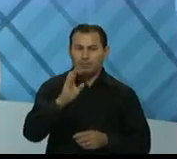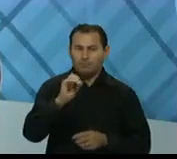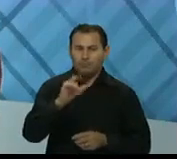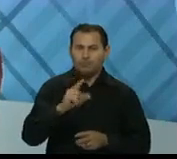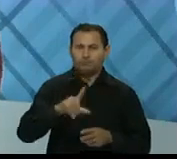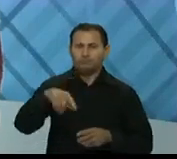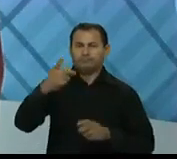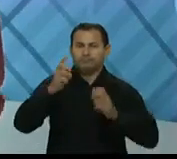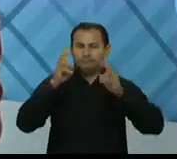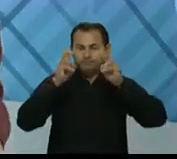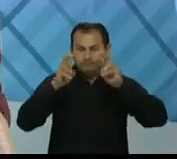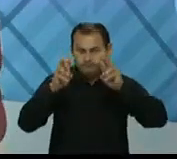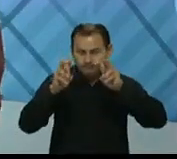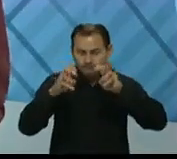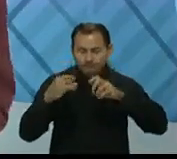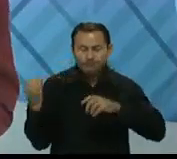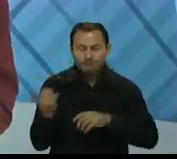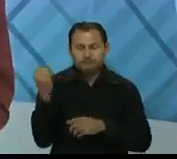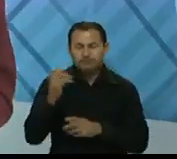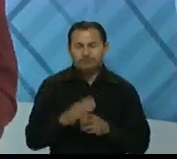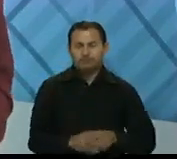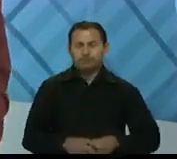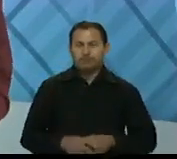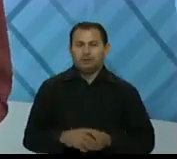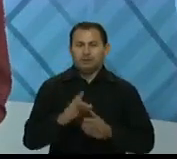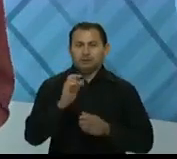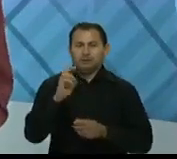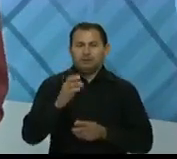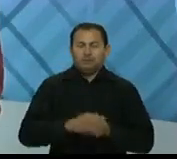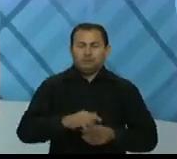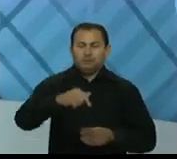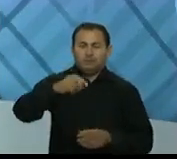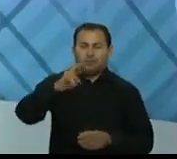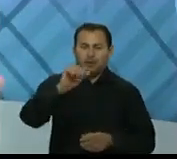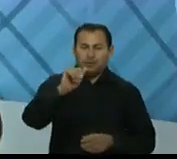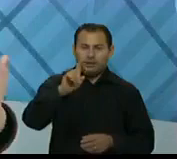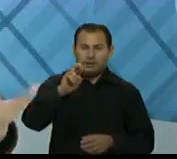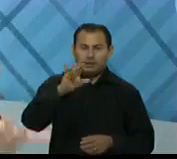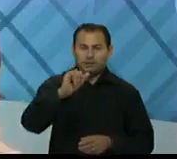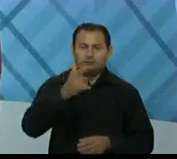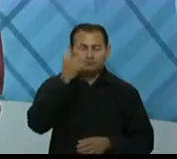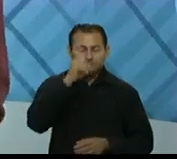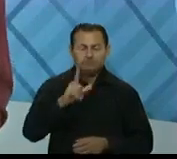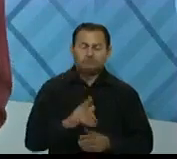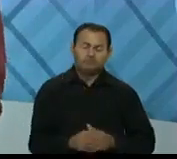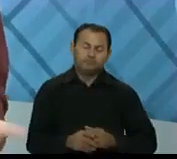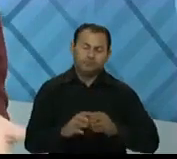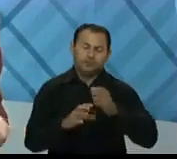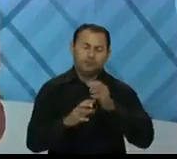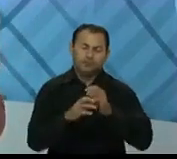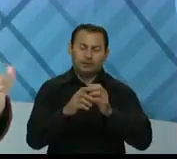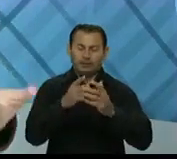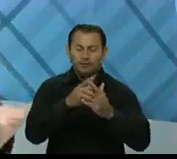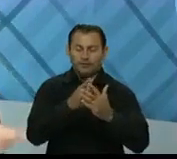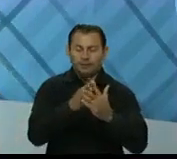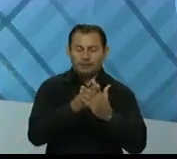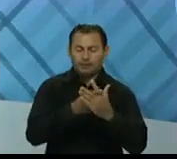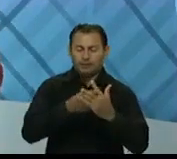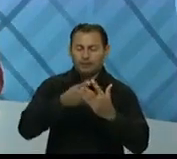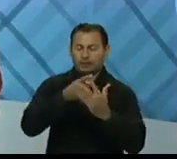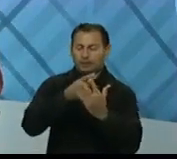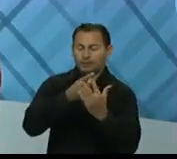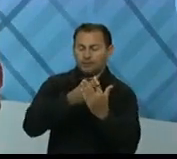outro assunto importante também, quando a gente trabalha com relação à função quadrática, refere-se como a obter as raízes, ou os zeros da